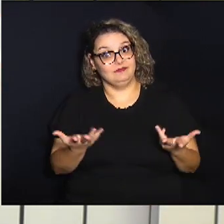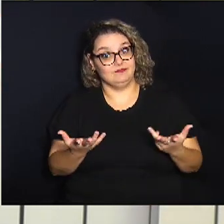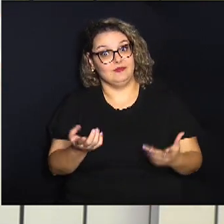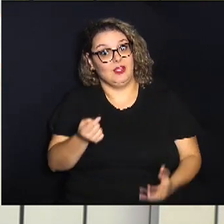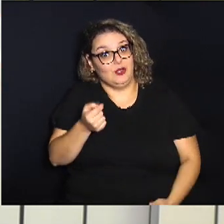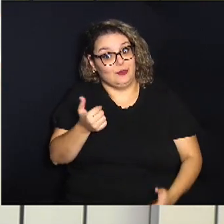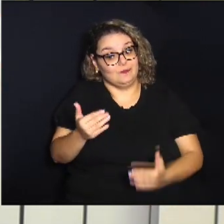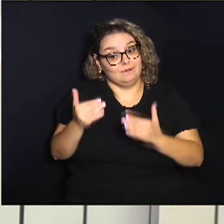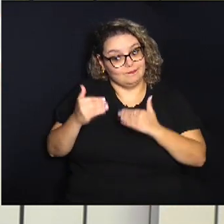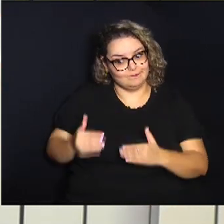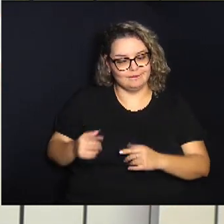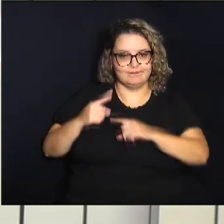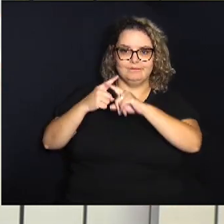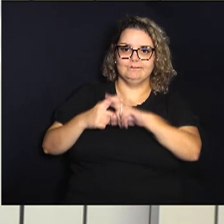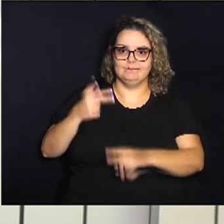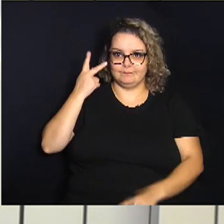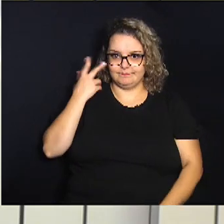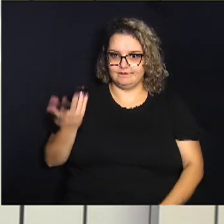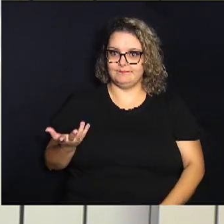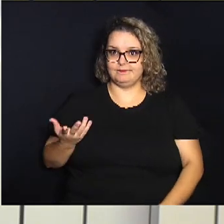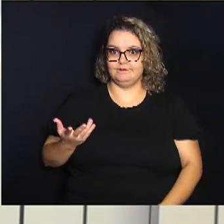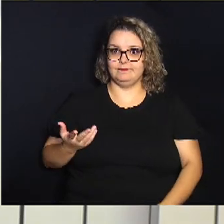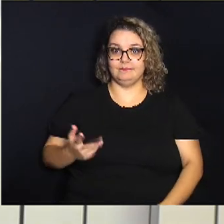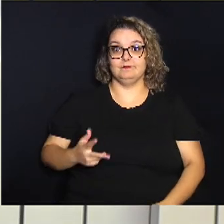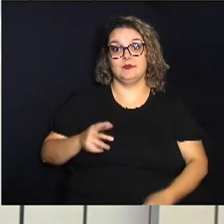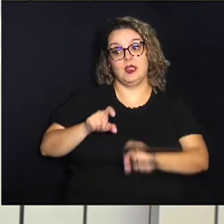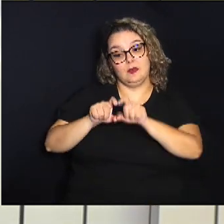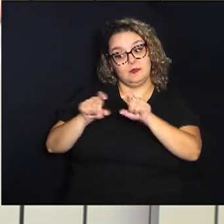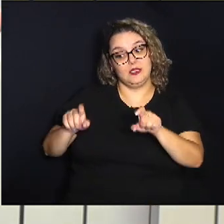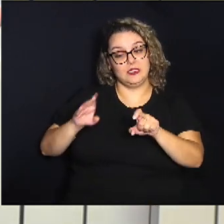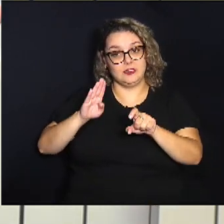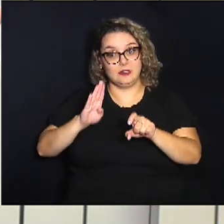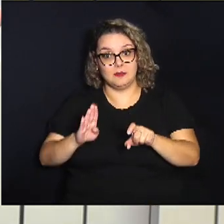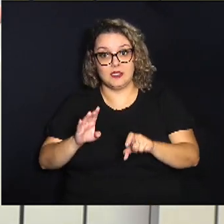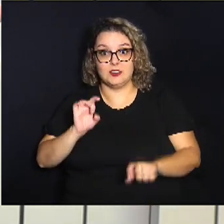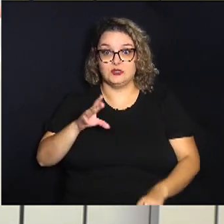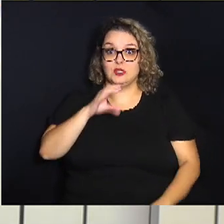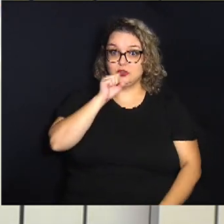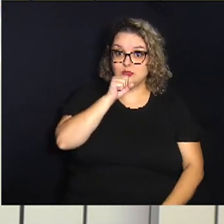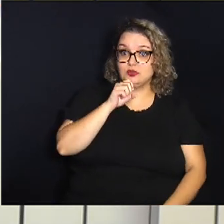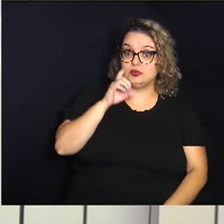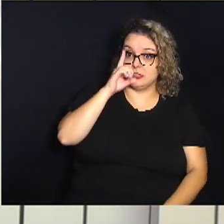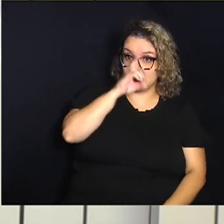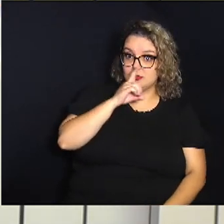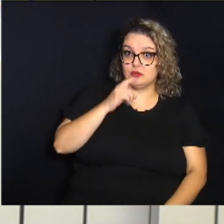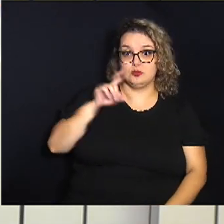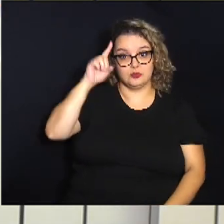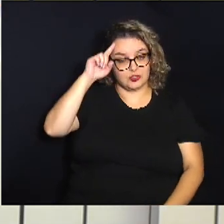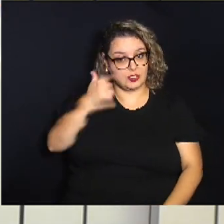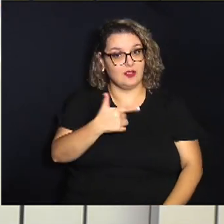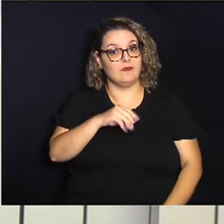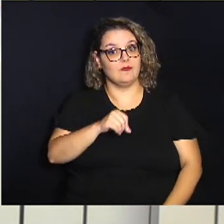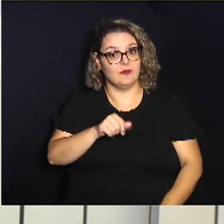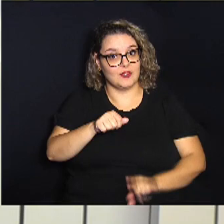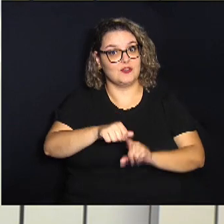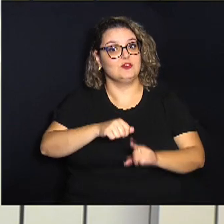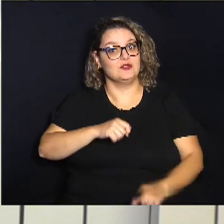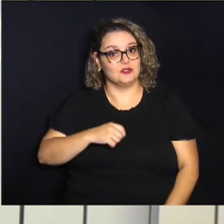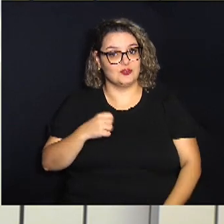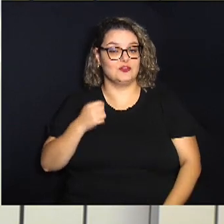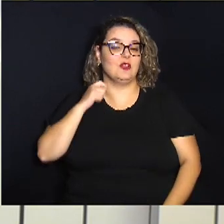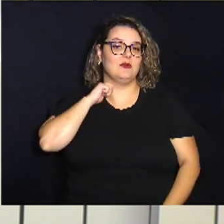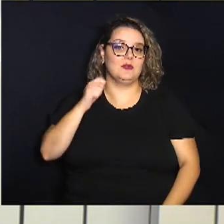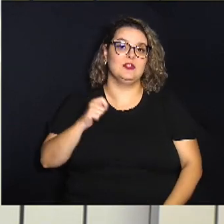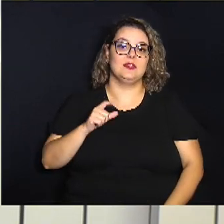caiu no Campeonato Paulista a estreia na Série B é somente no fim de semana do dia 20 de abril então tem tempo aí pro técnico